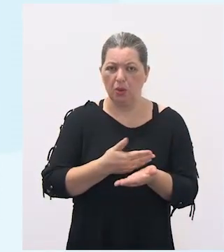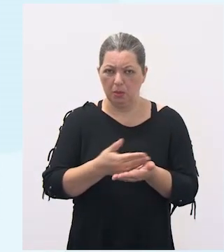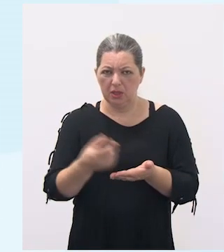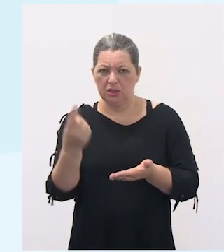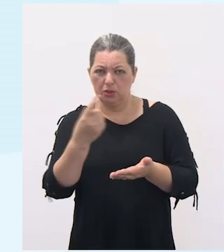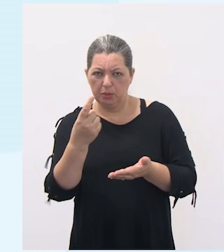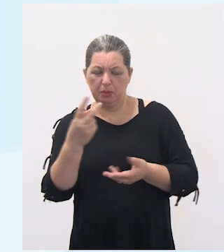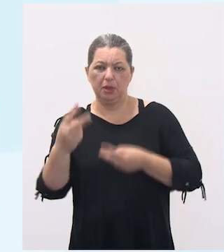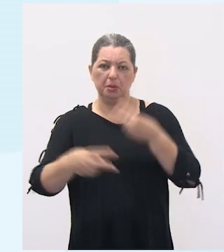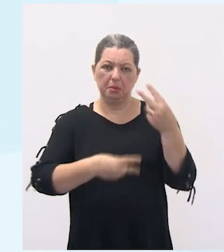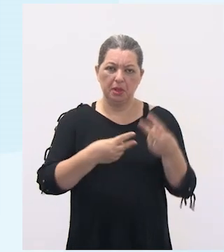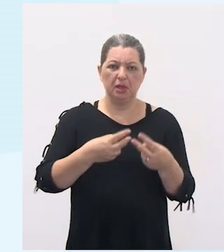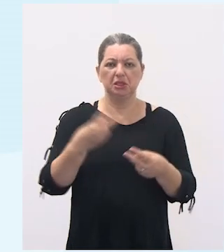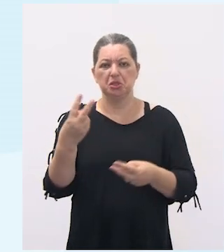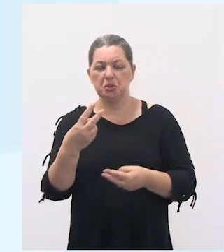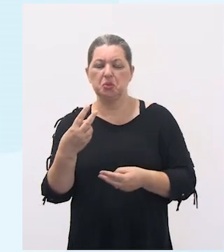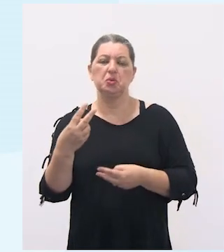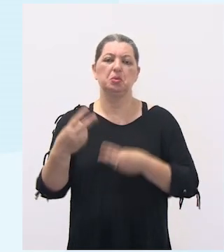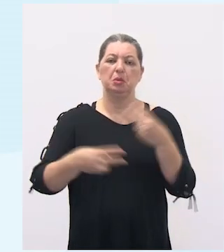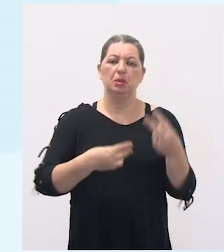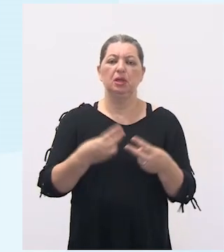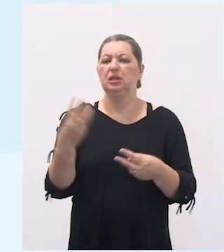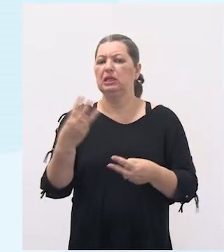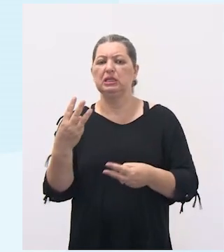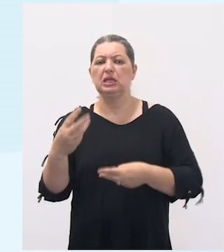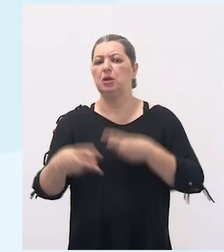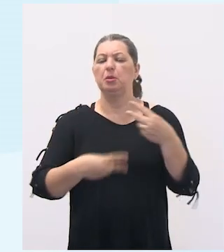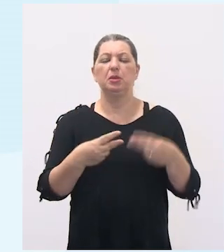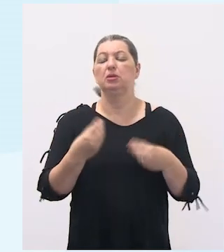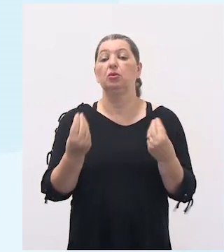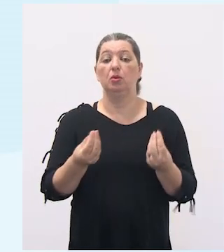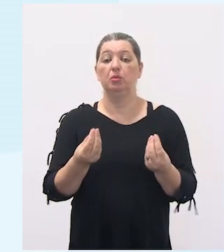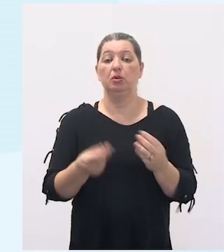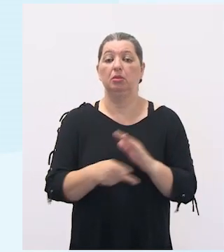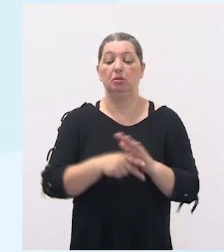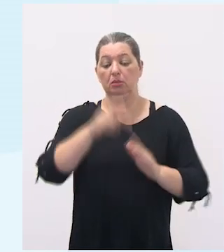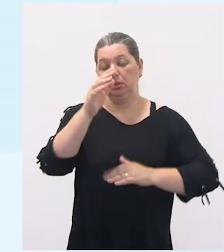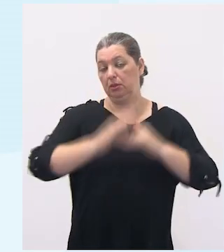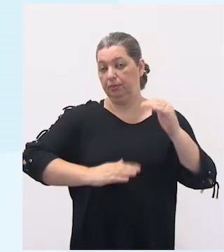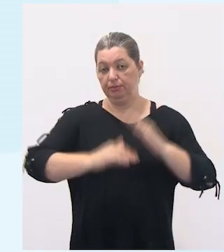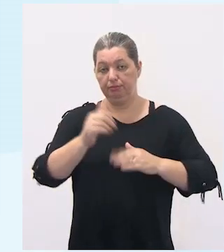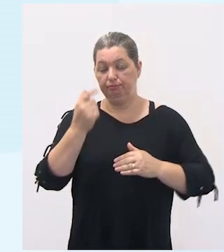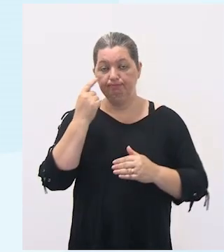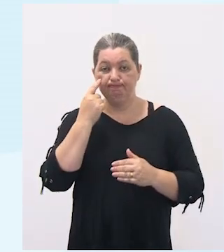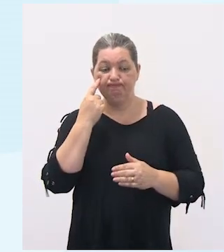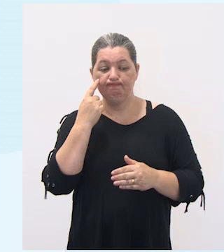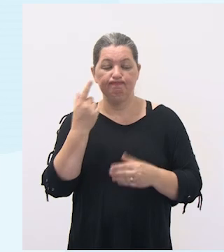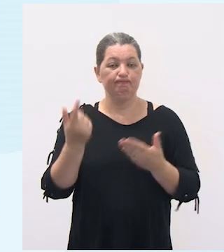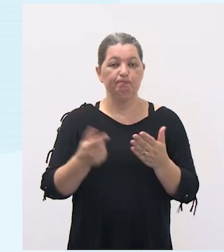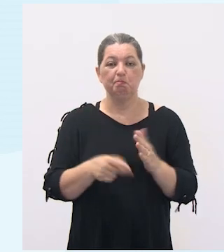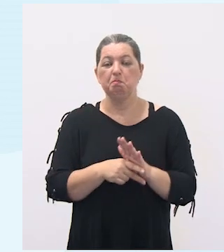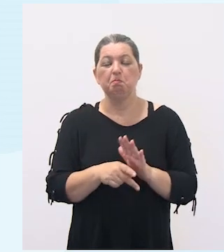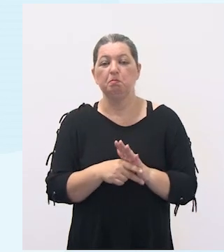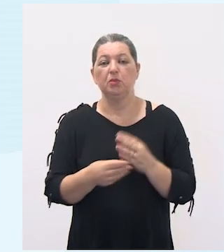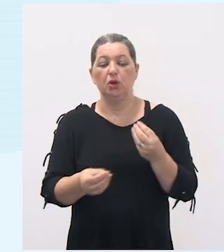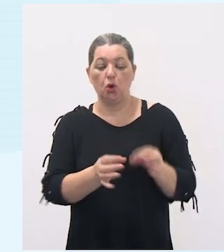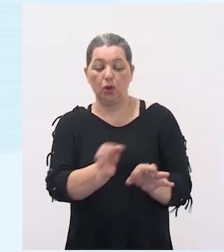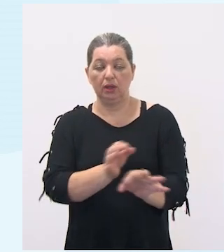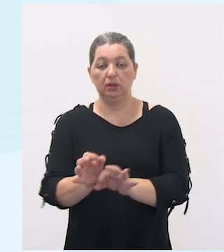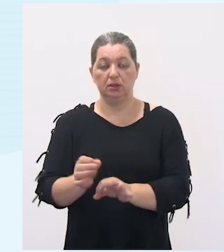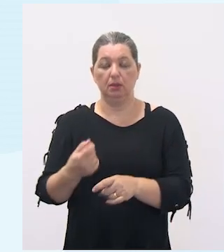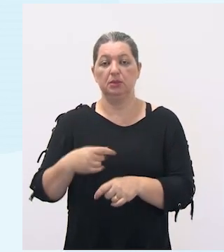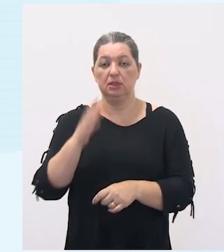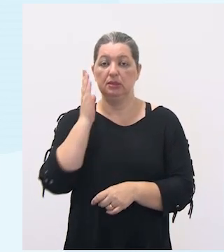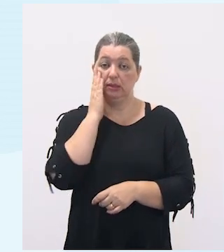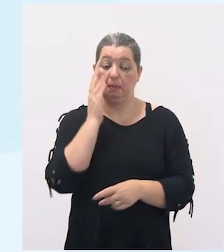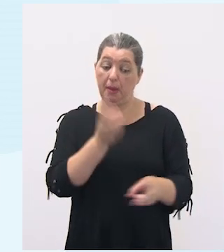bimestre, no 2º bimestre, no 3º bimestre. Como que ela conversa? Como que eu pego uma habilidade macro e traz para uma habilidade mínima, né? Então, é isso que eu tenho